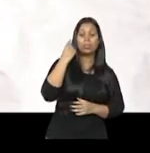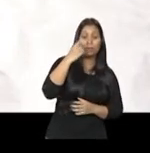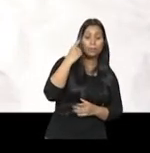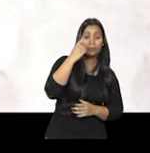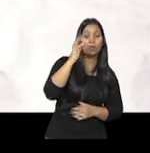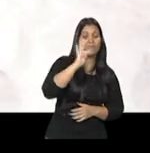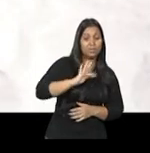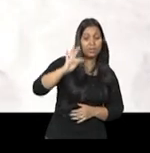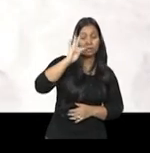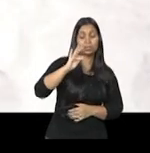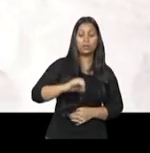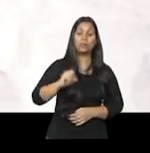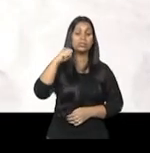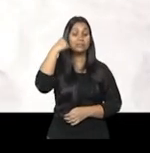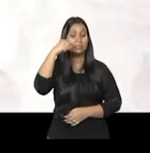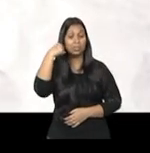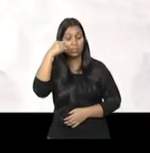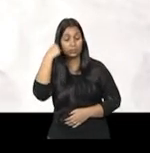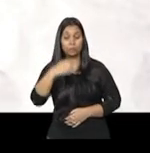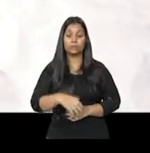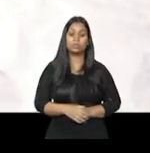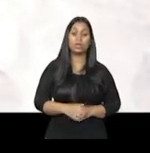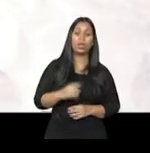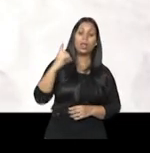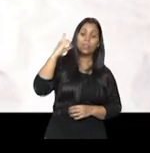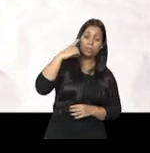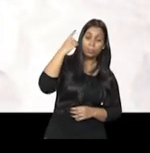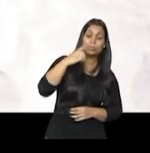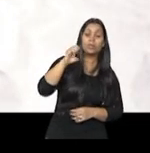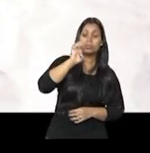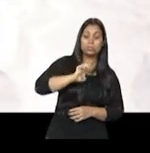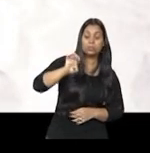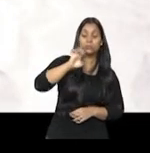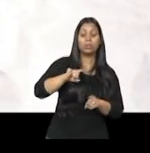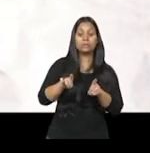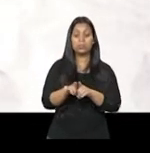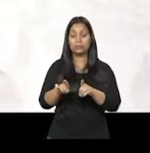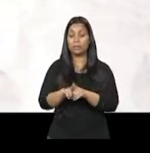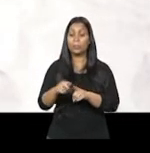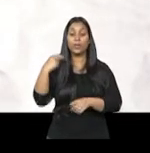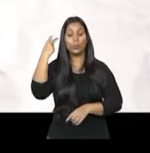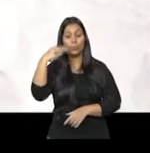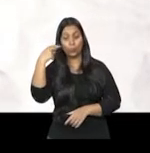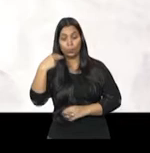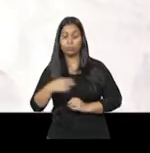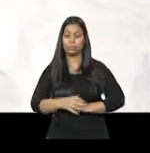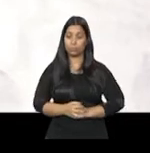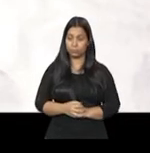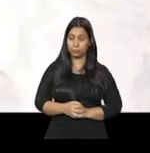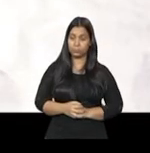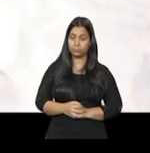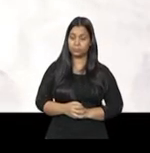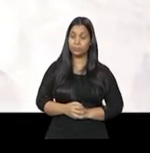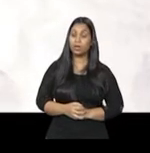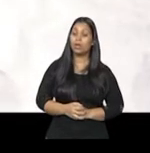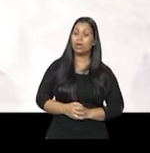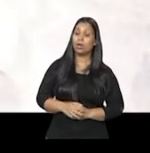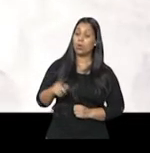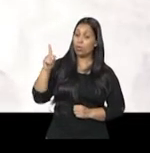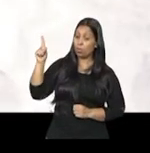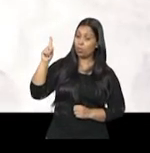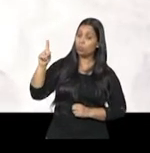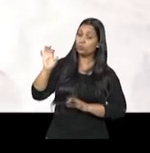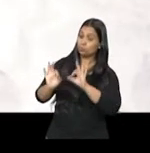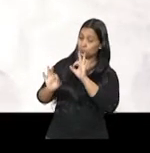deputados federais, os senadores, os deputados estaduais e também todos os vereadores. O